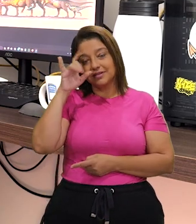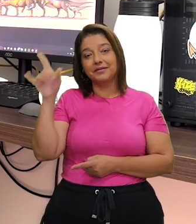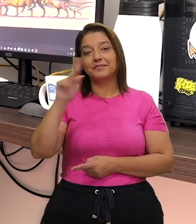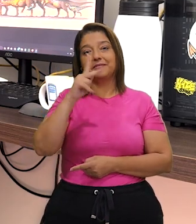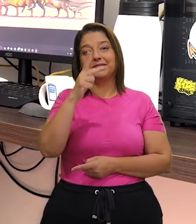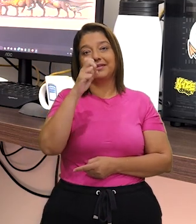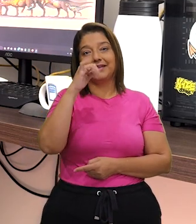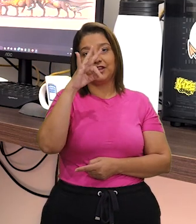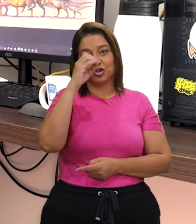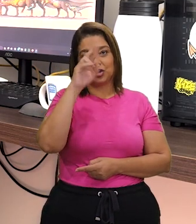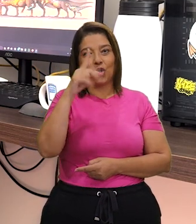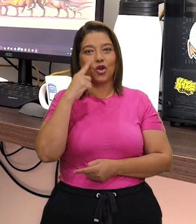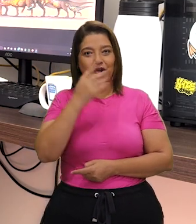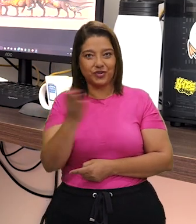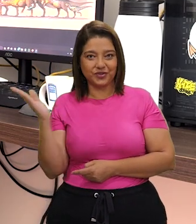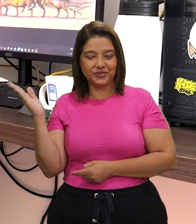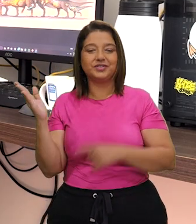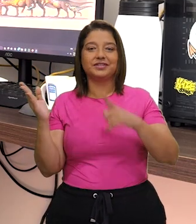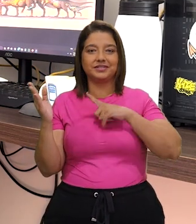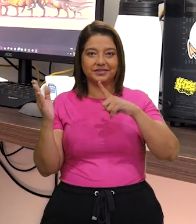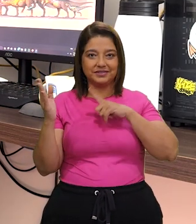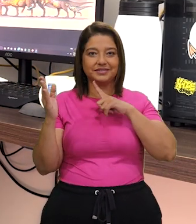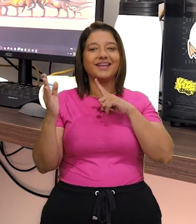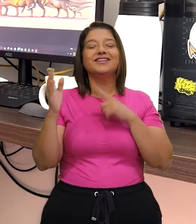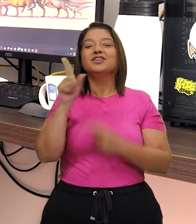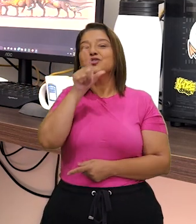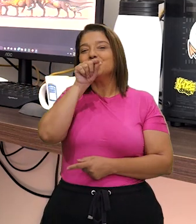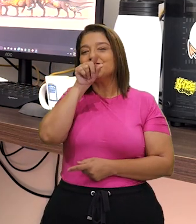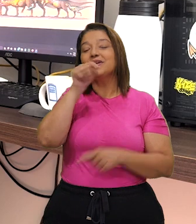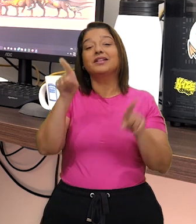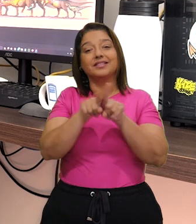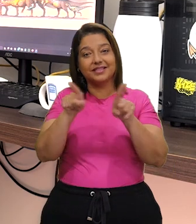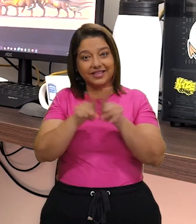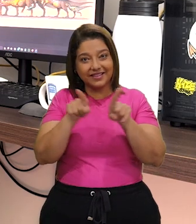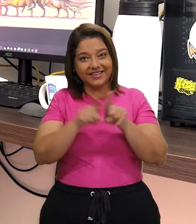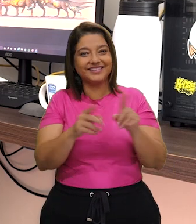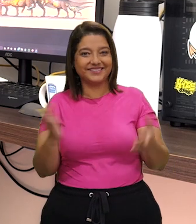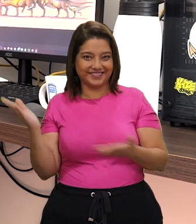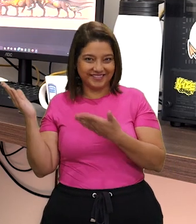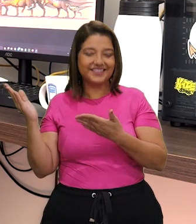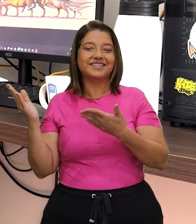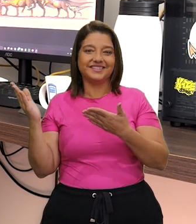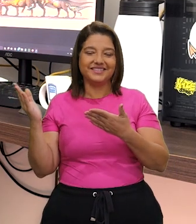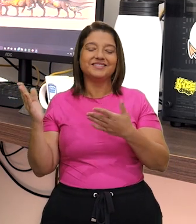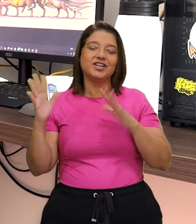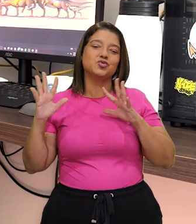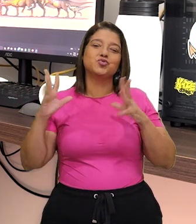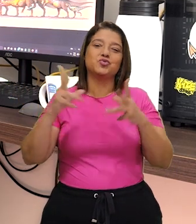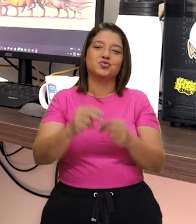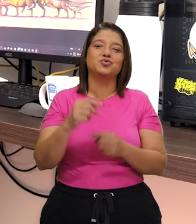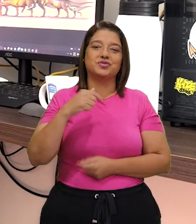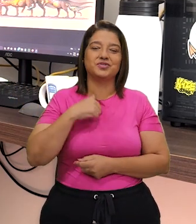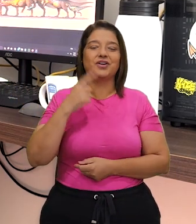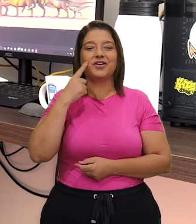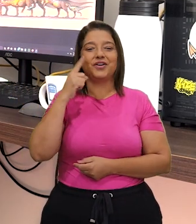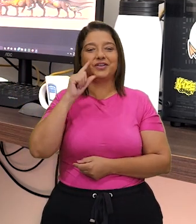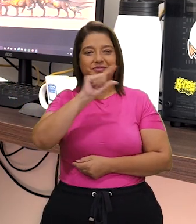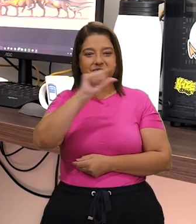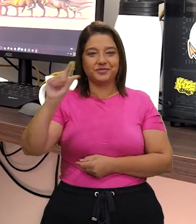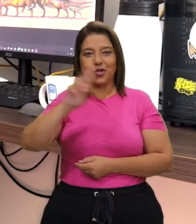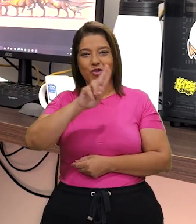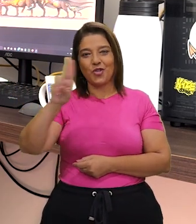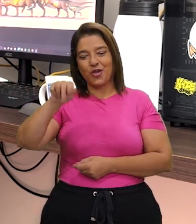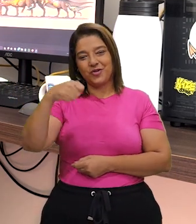eitores meu twitter também chama Heitor esco e meu YouTube também chama Heitor esco é tudo eitores nessas redes sociais tem o artstation